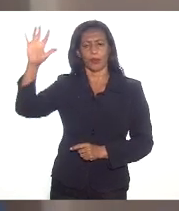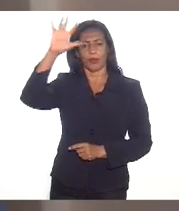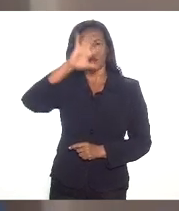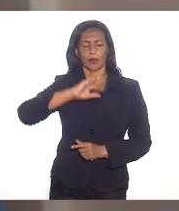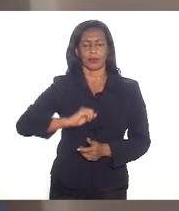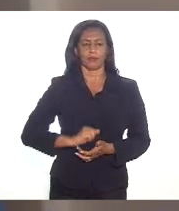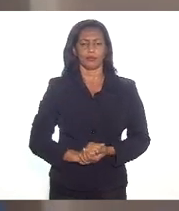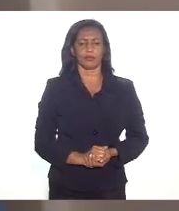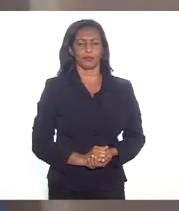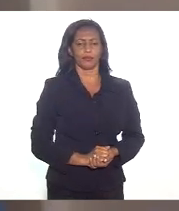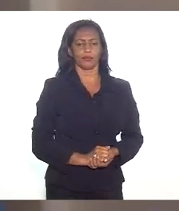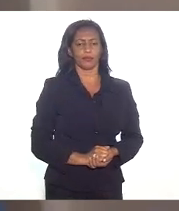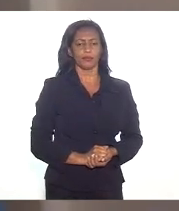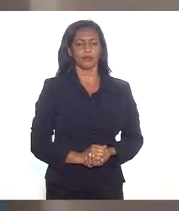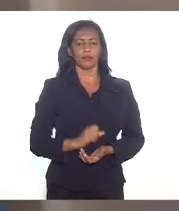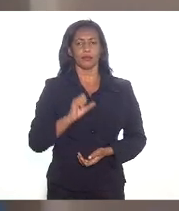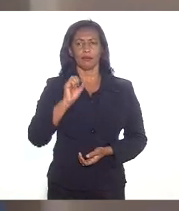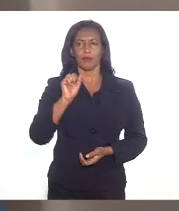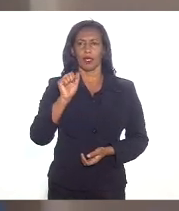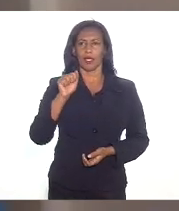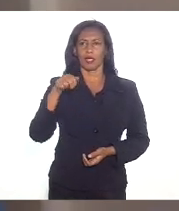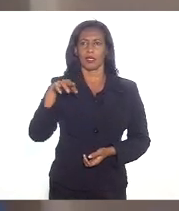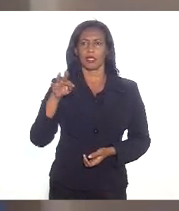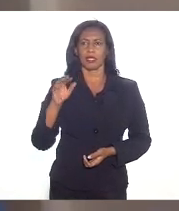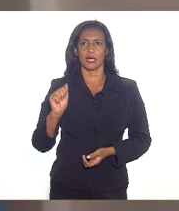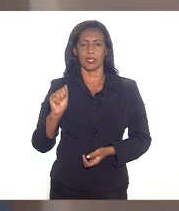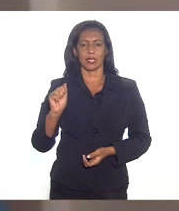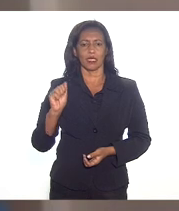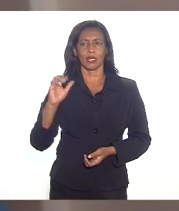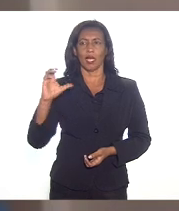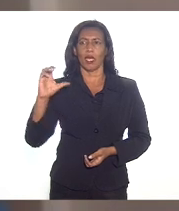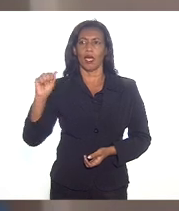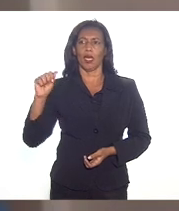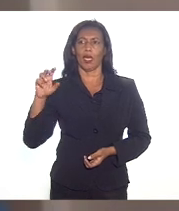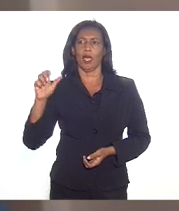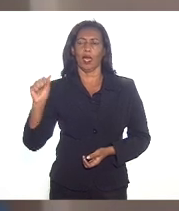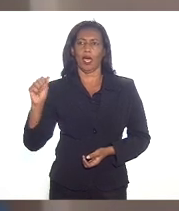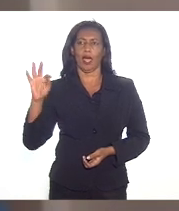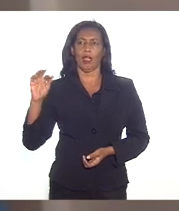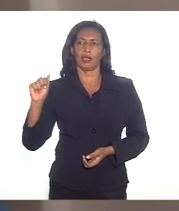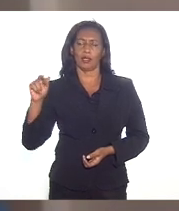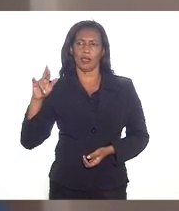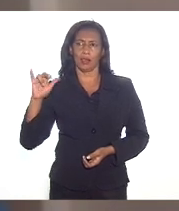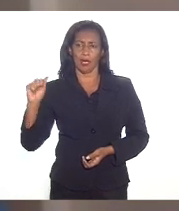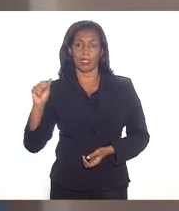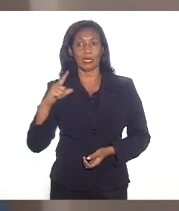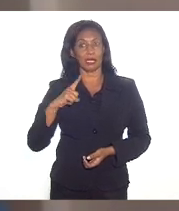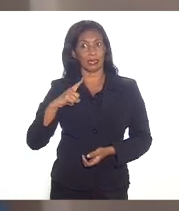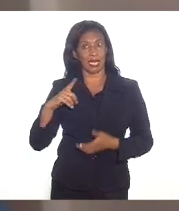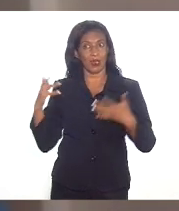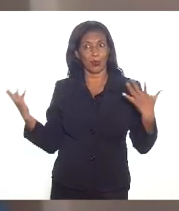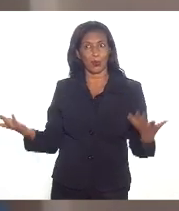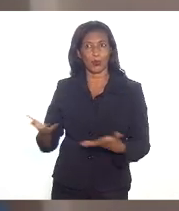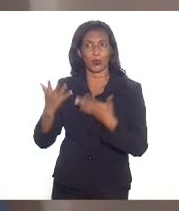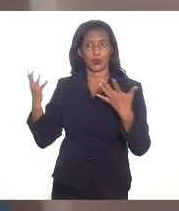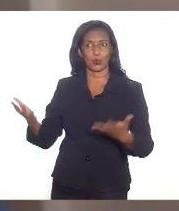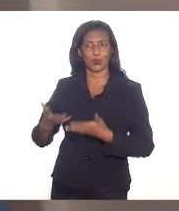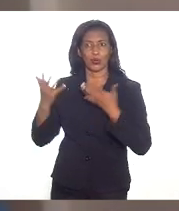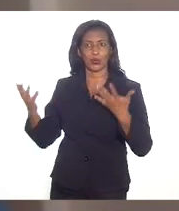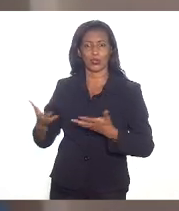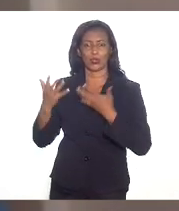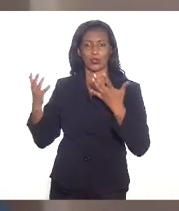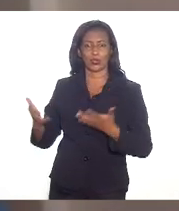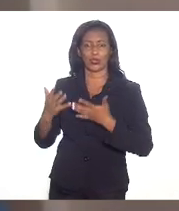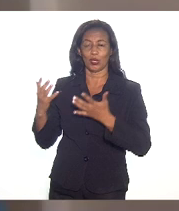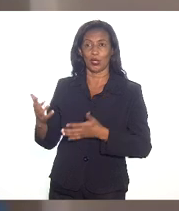Janeiro. Olha que Santa Catarina, em ICMS, é o primeiro, e é o estado que tem a estrutura produtiva mais densa, e é o estado brasileiro